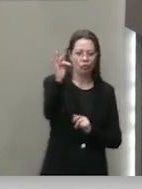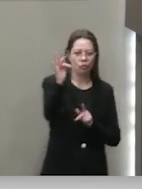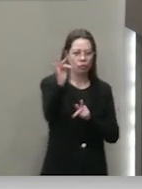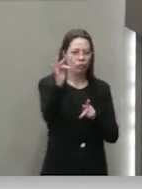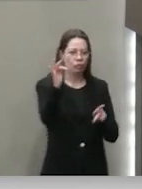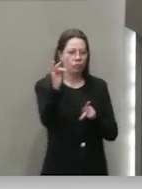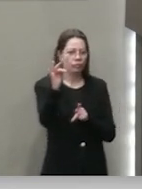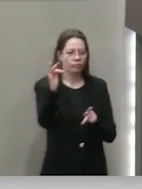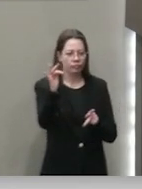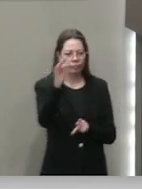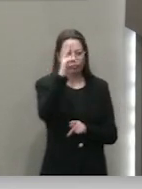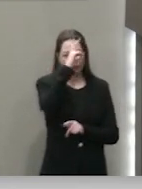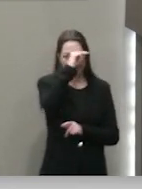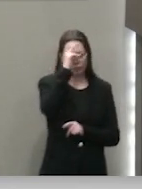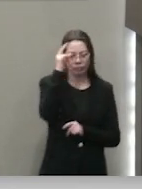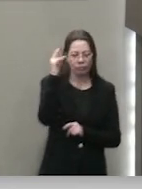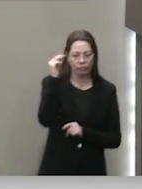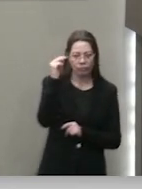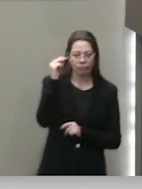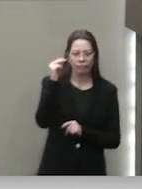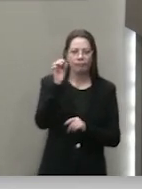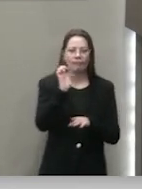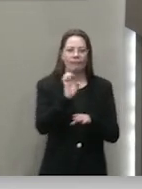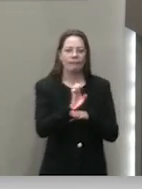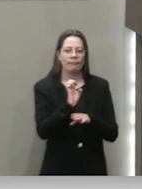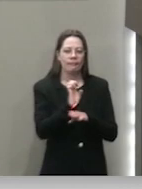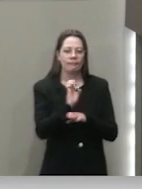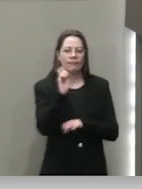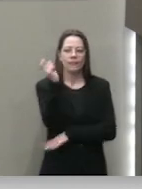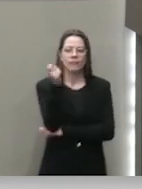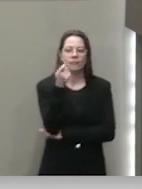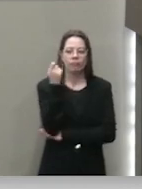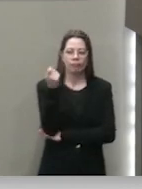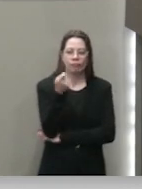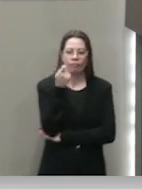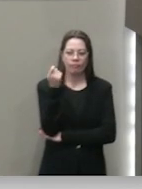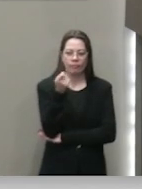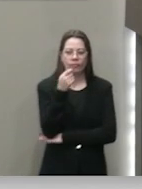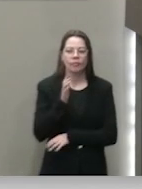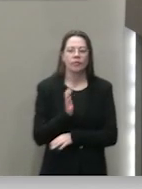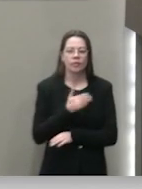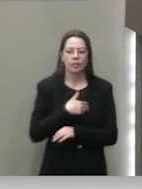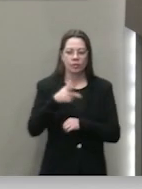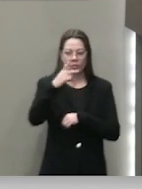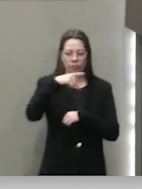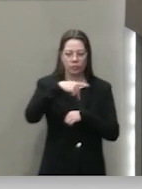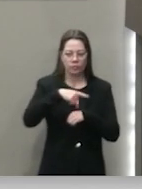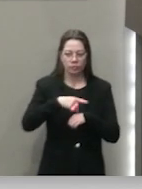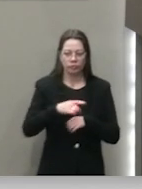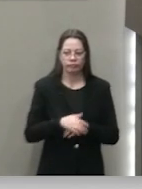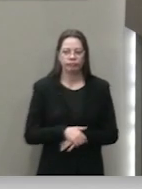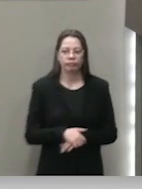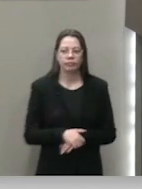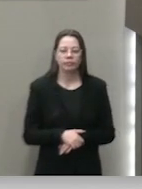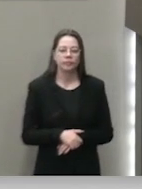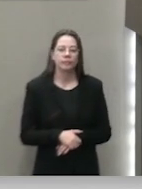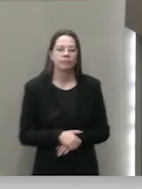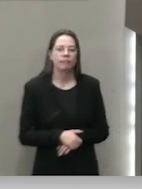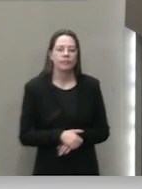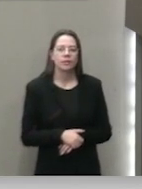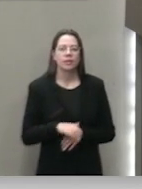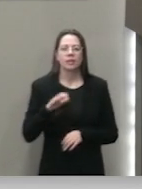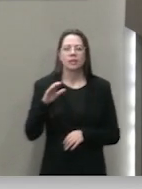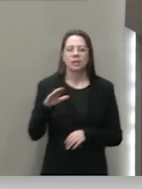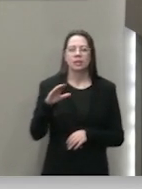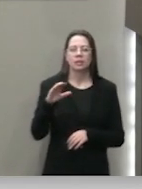professores no município de Passo Fundo, no estado do Rio Grande do Sul e no nosso país. A